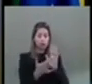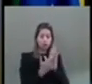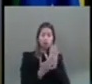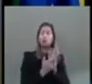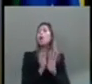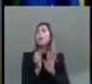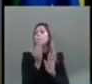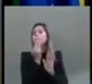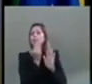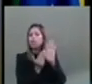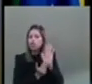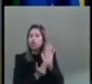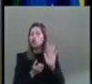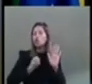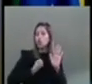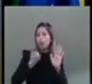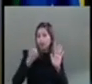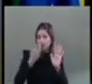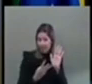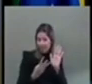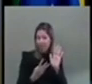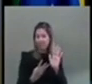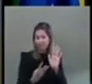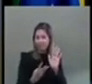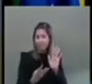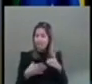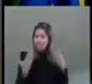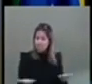petição 13 apesar do irônico